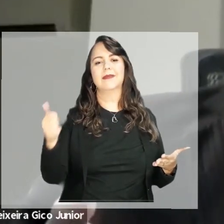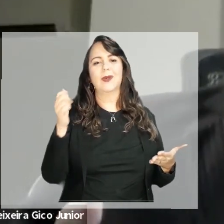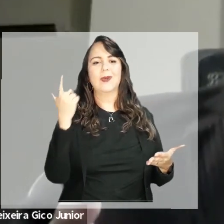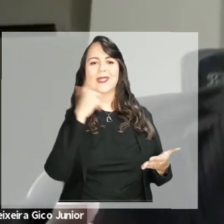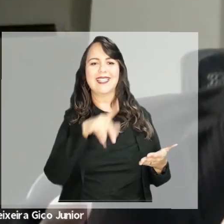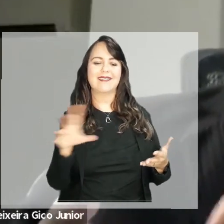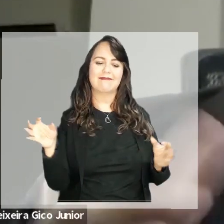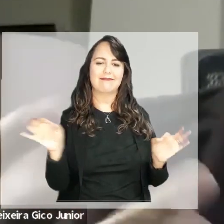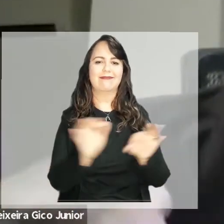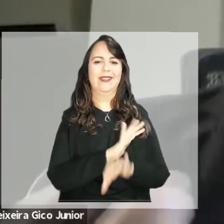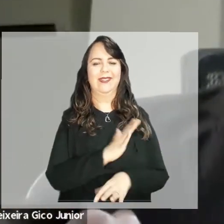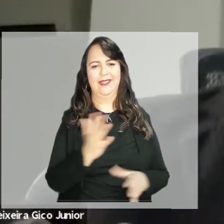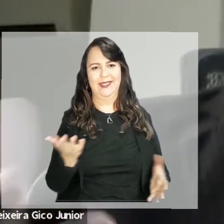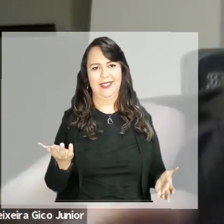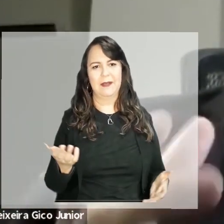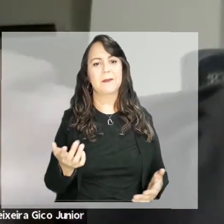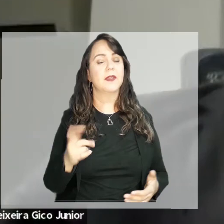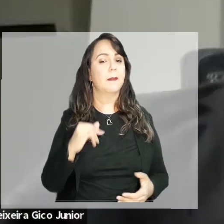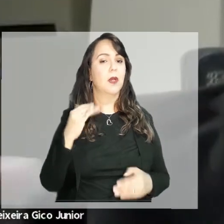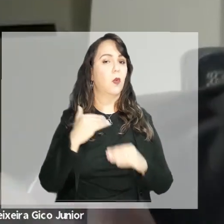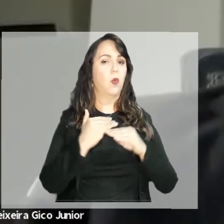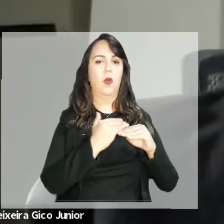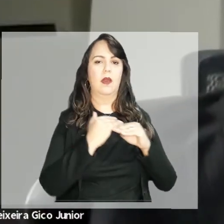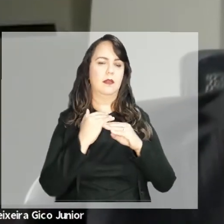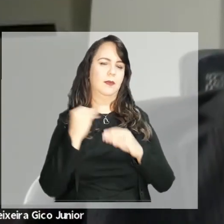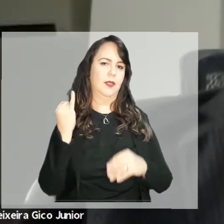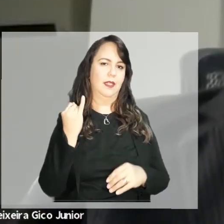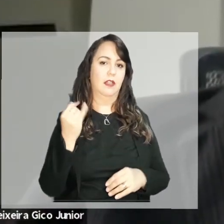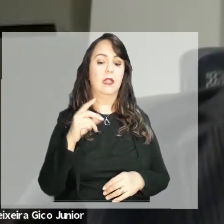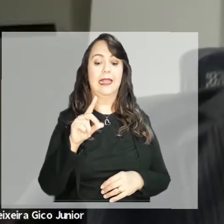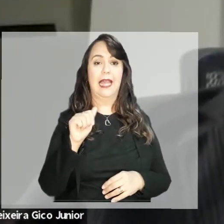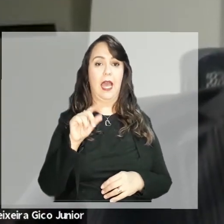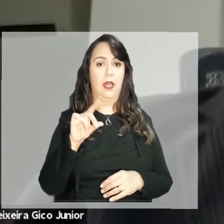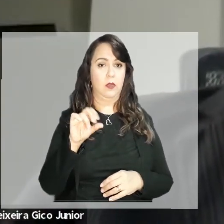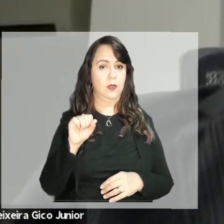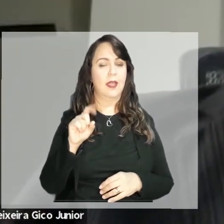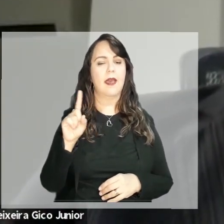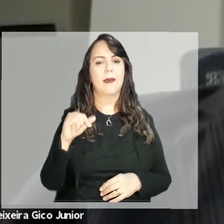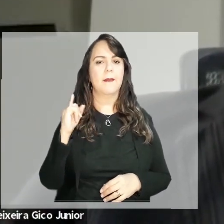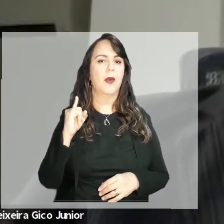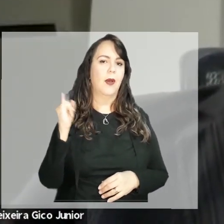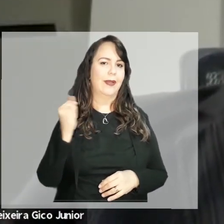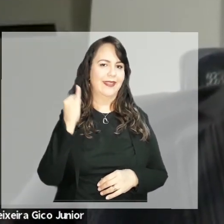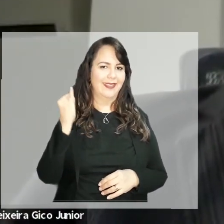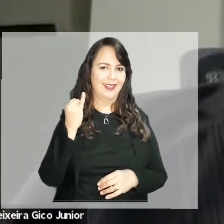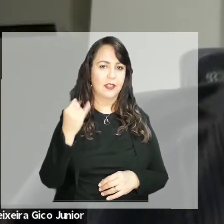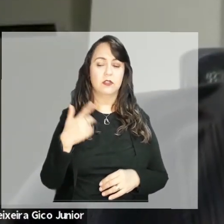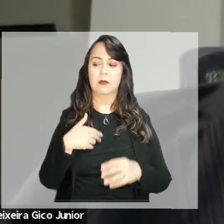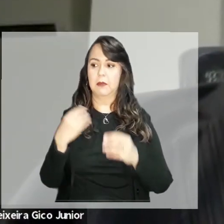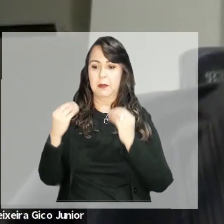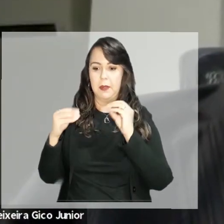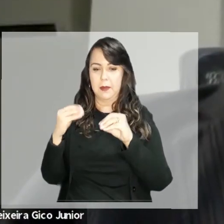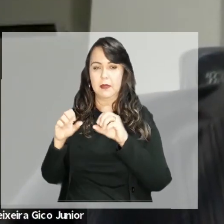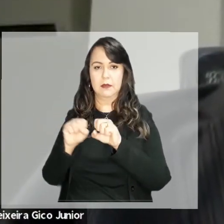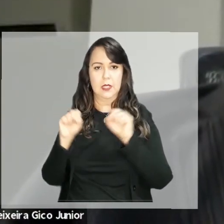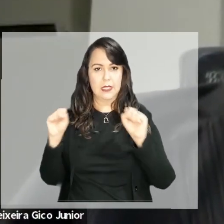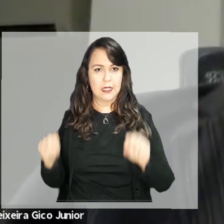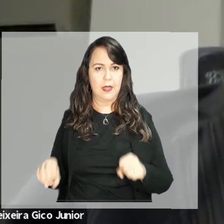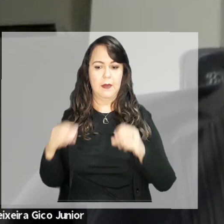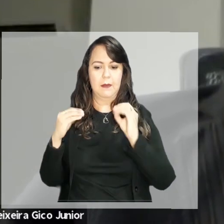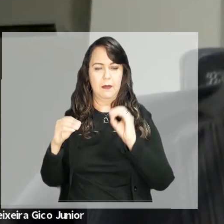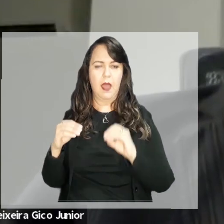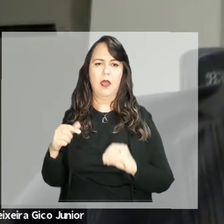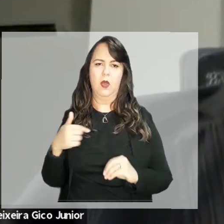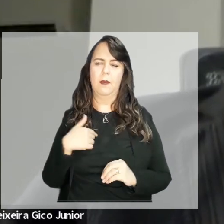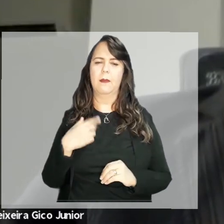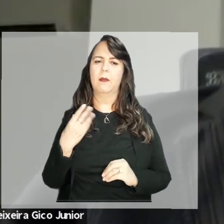todo o banco de dados lá, vai refletir o resultado de todo o banco de dados. Então, nesse sentido, eu me preocupo menos